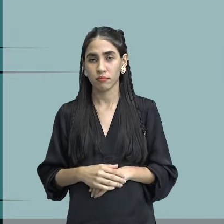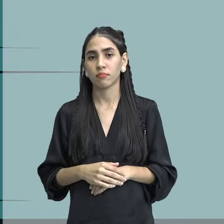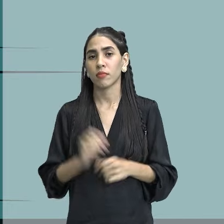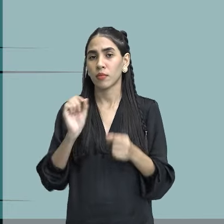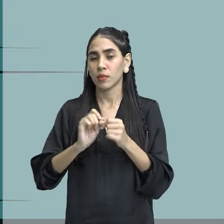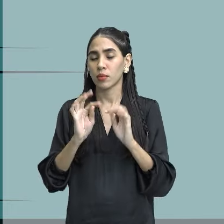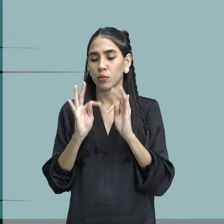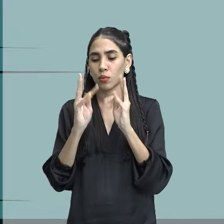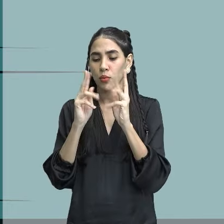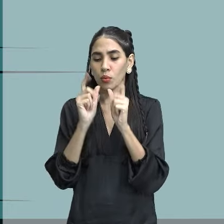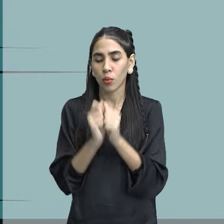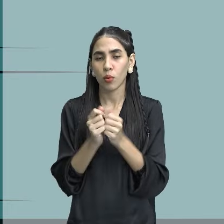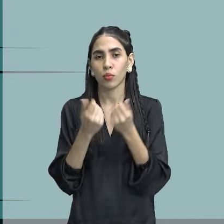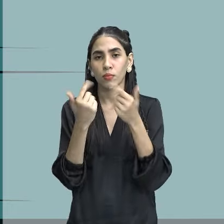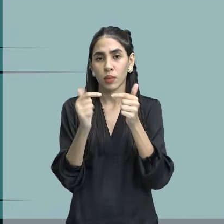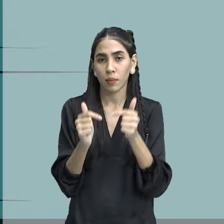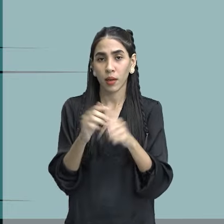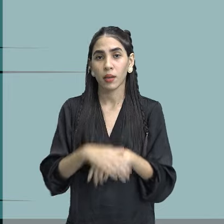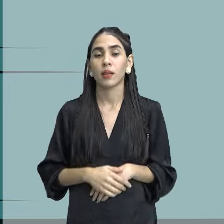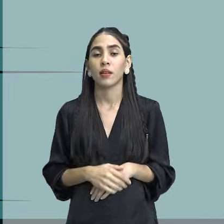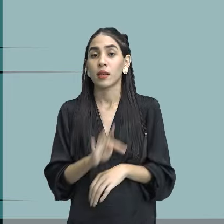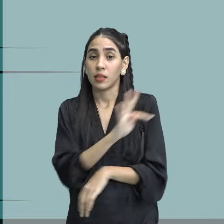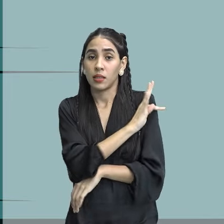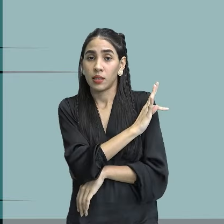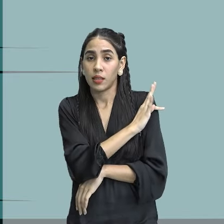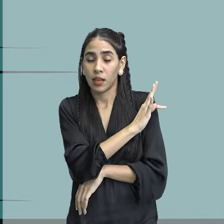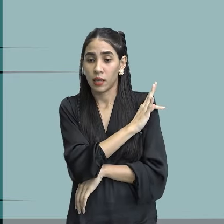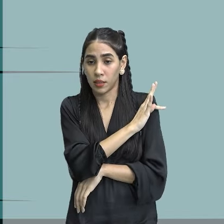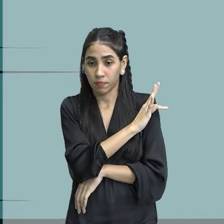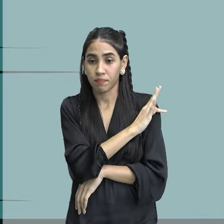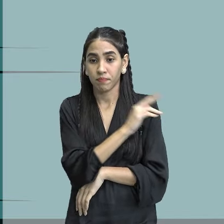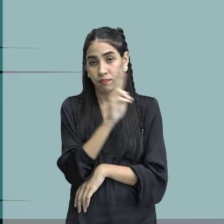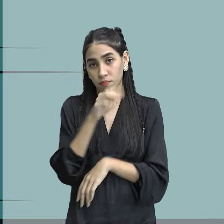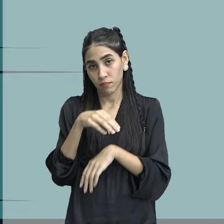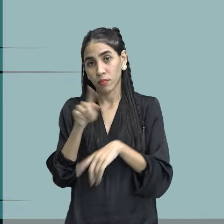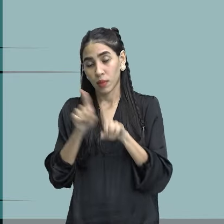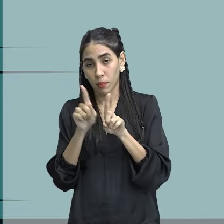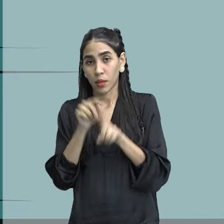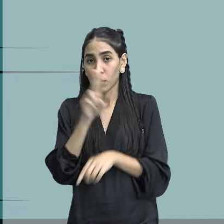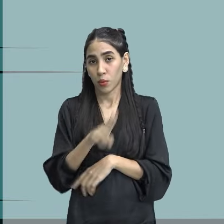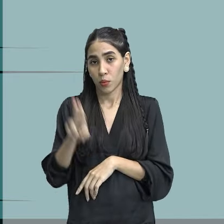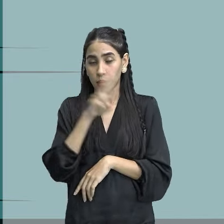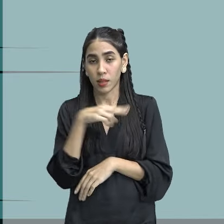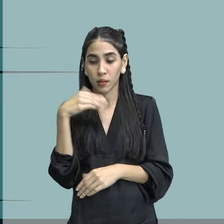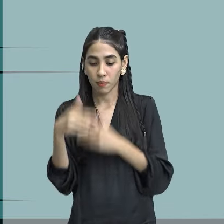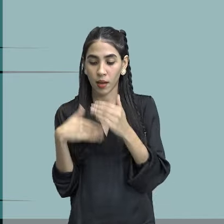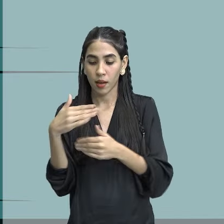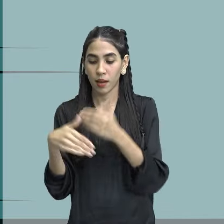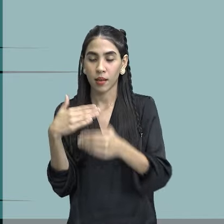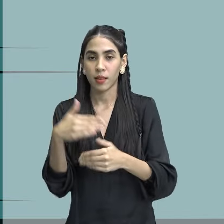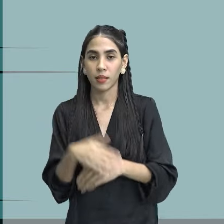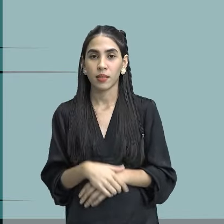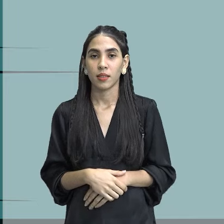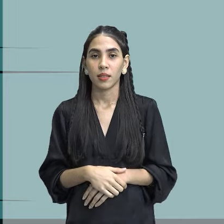fazendo todas as suas atividades. Então, aquilo já eram técnicas que eram utilizadas e, com o passar do tempo, lógico que